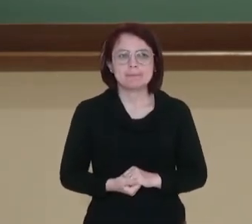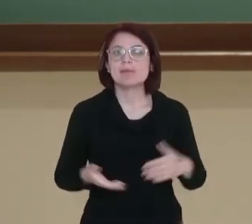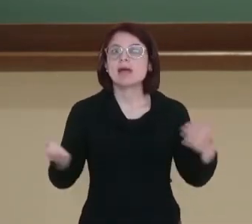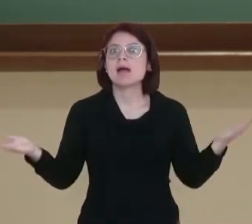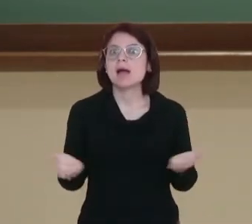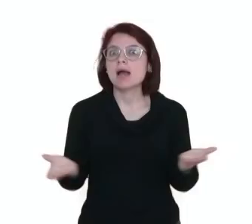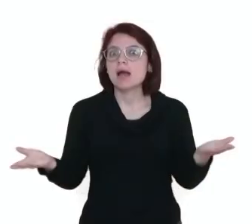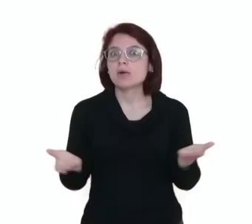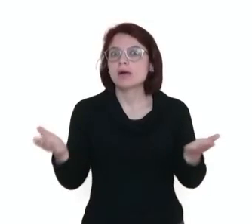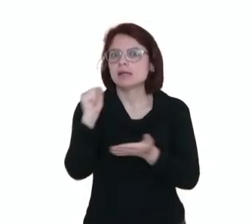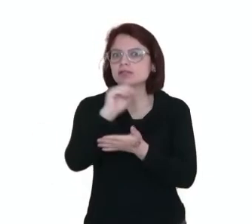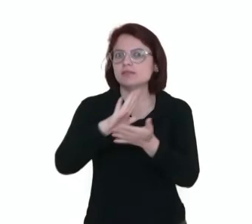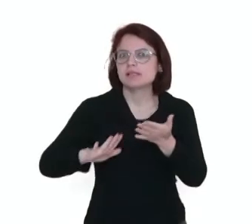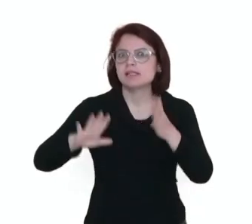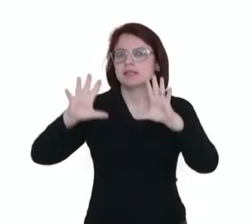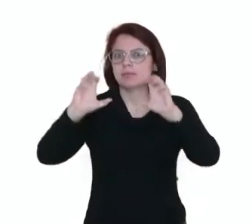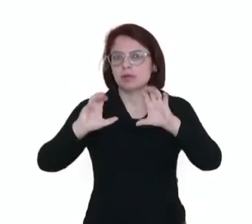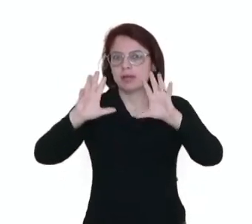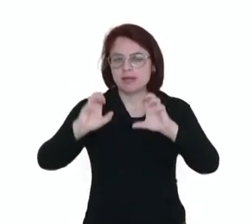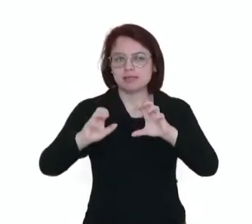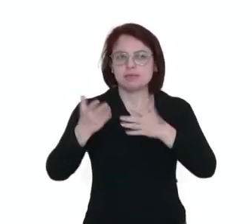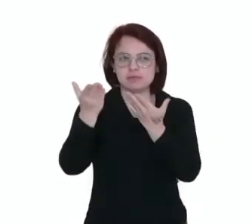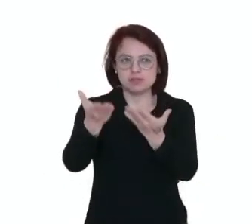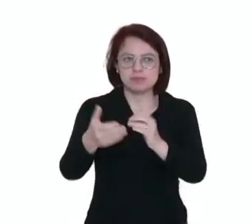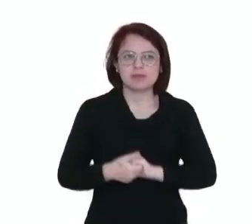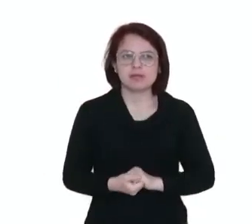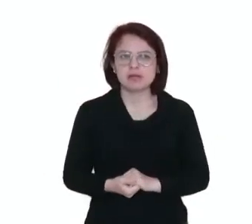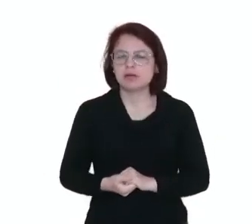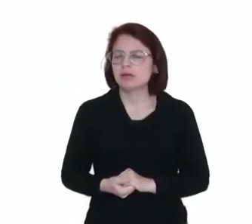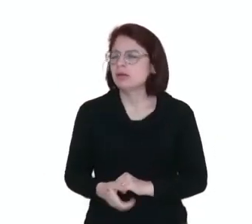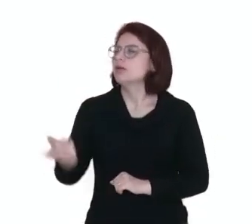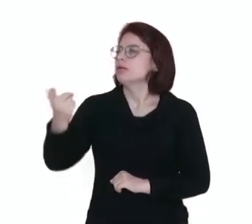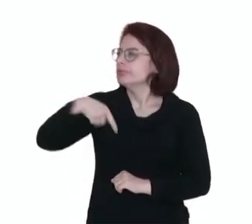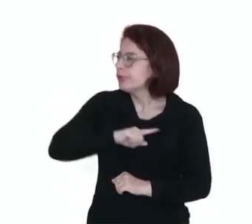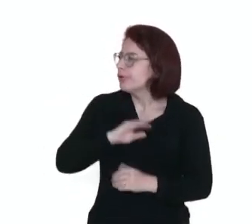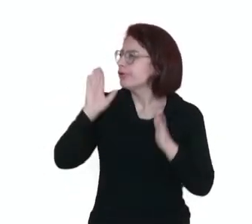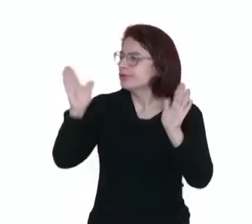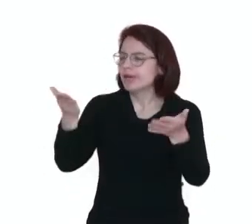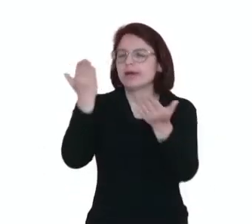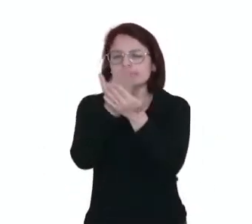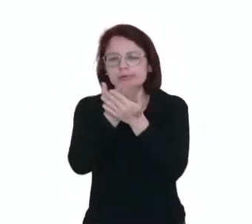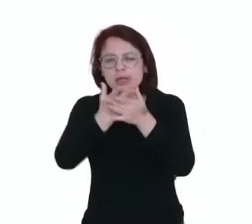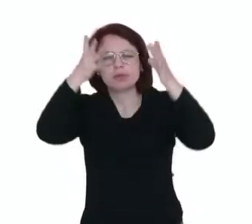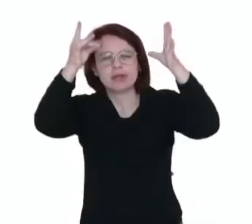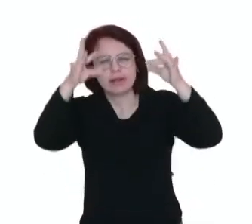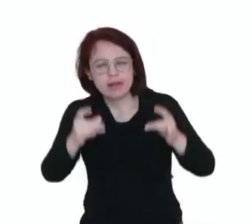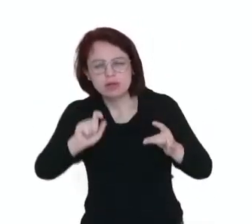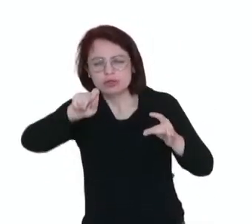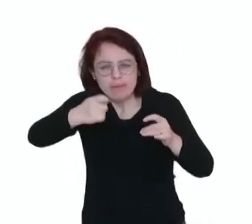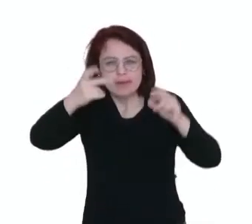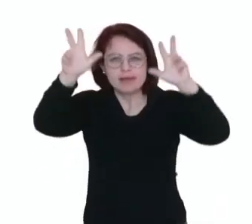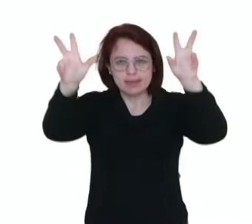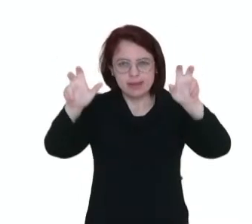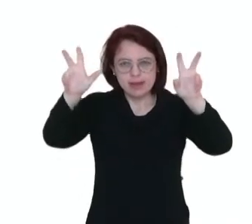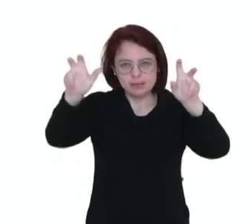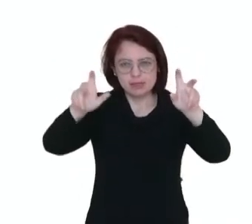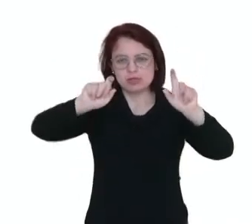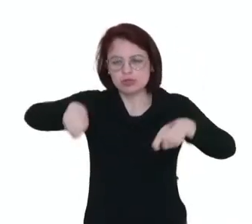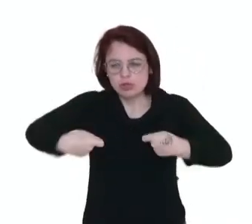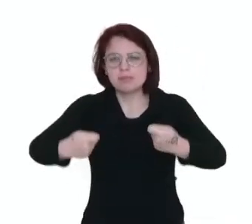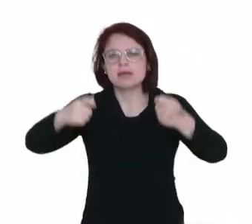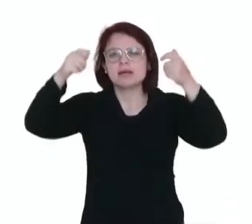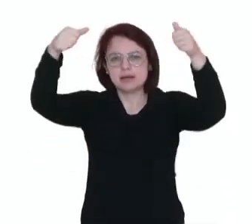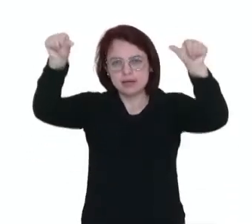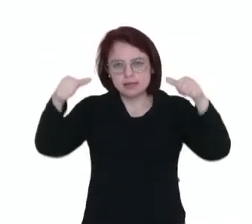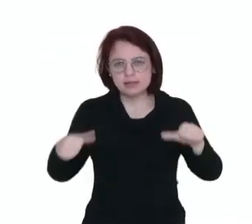Agora, atividade mão na massa para você. Então, a partir de tudo que já estudamos e aprendemos sobre o tema e sobre cartaz de